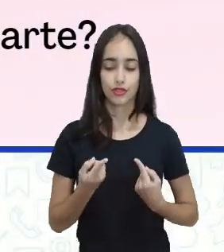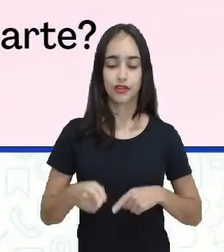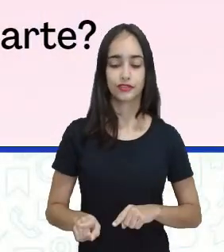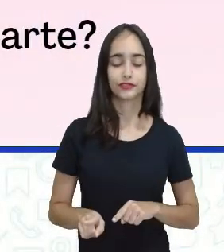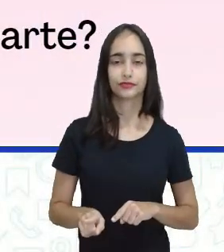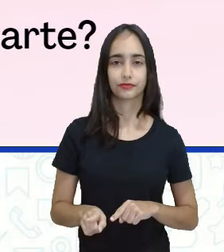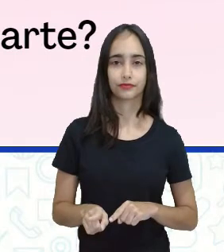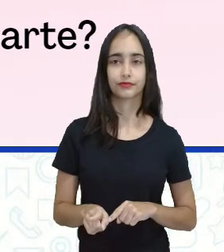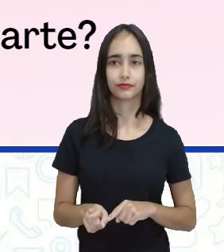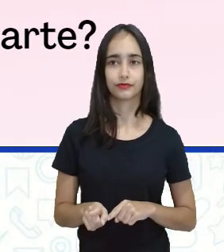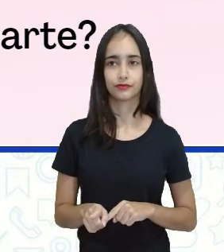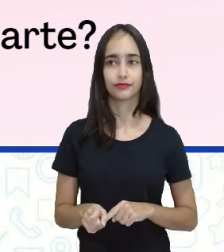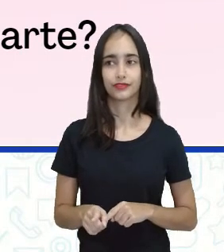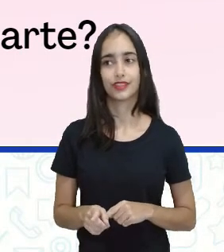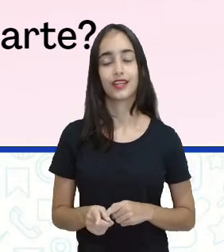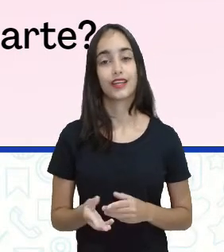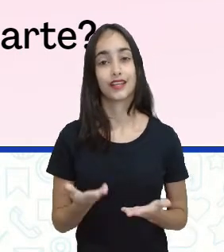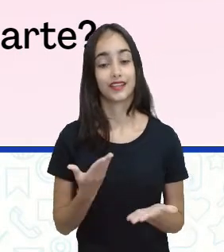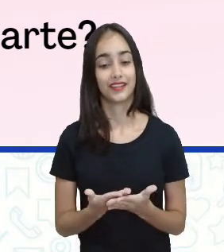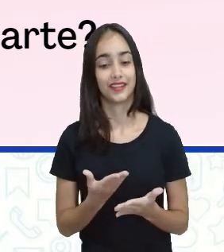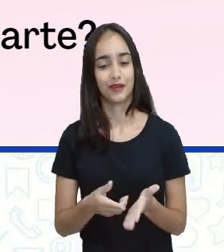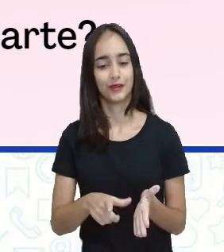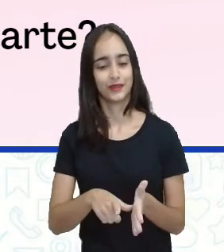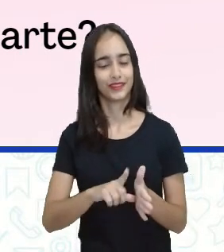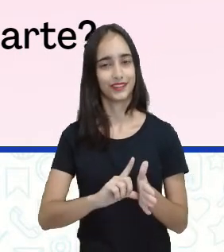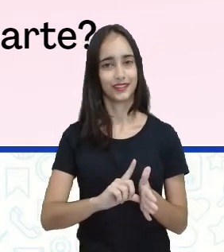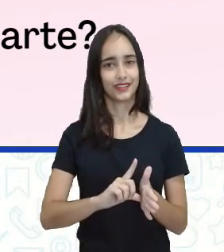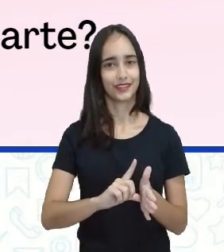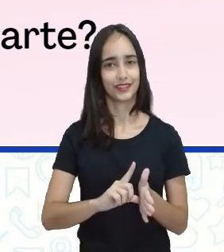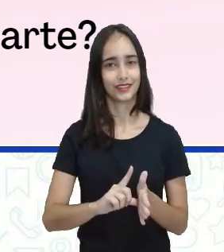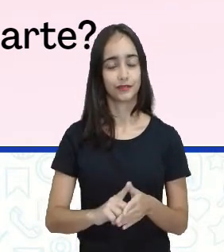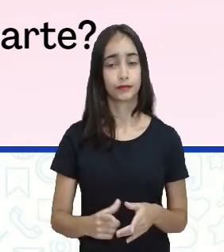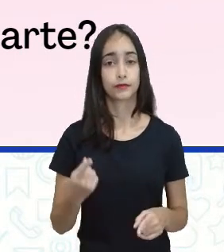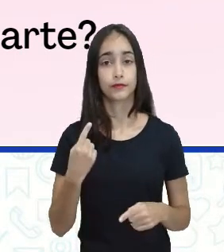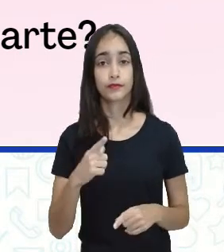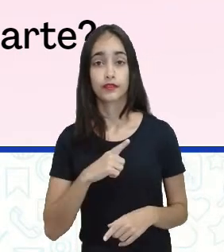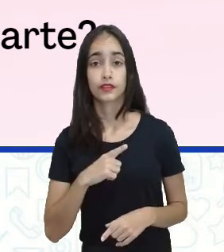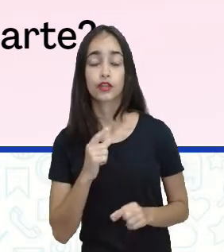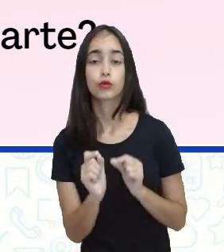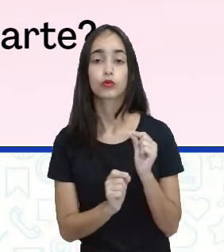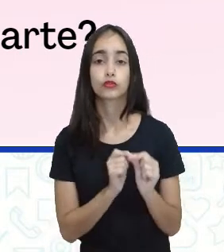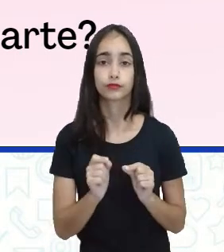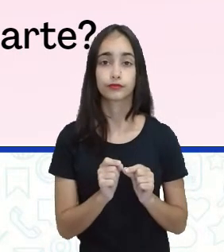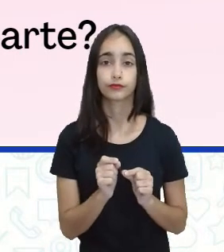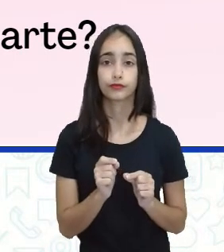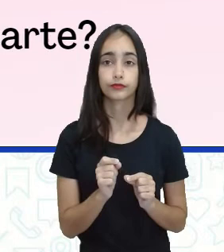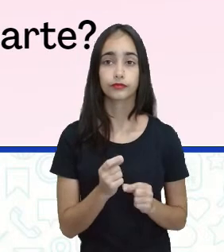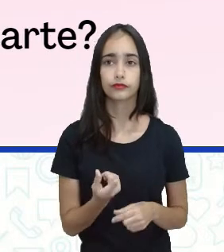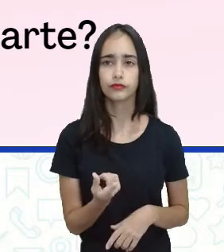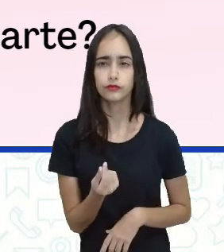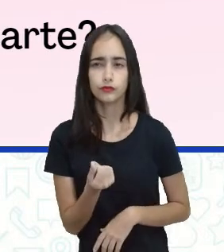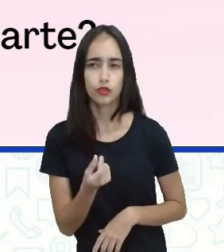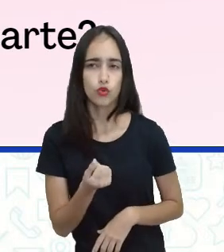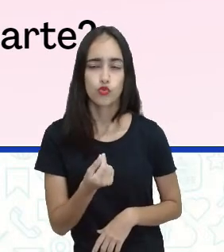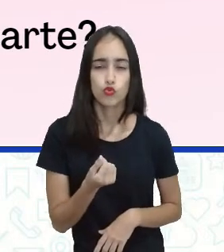desafio, que ficou na aula anterior, onde temos o seguinte: uma herança de